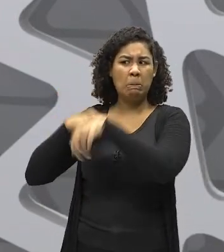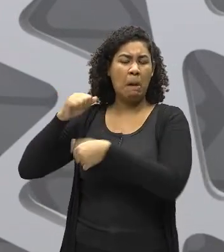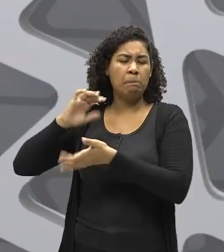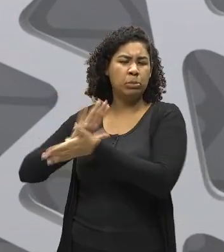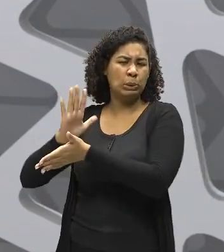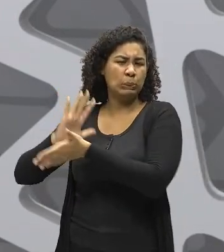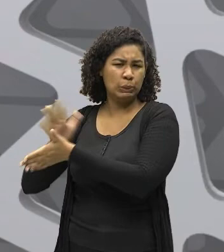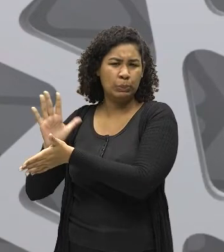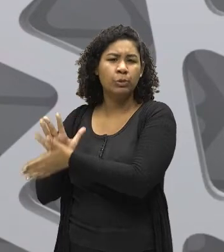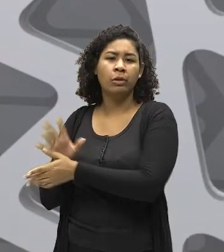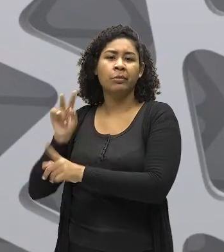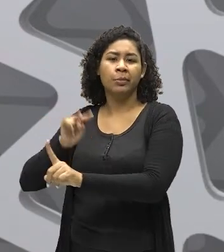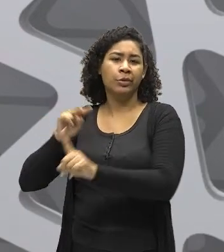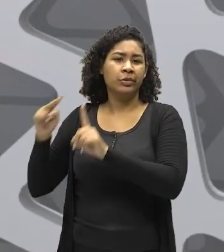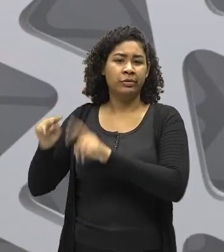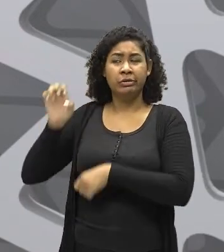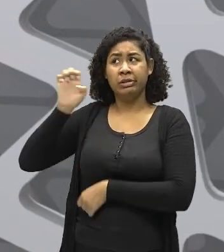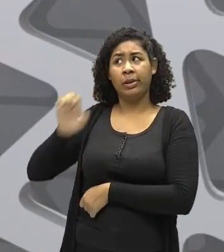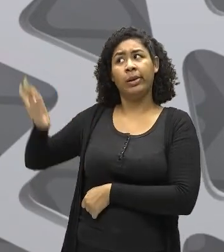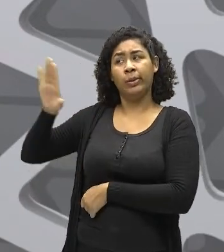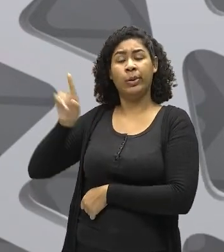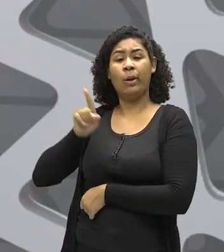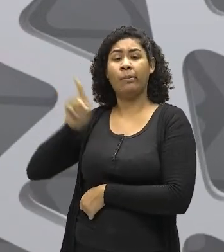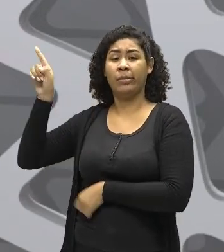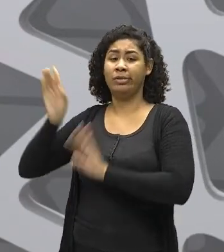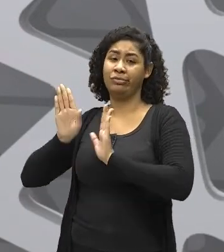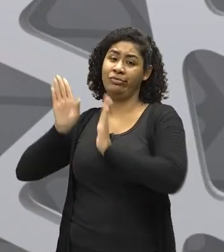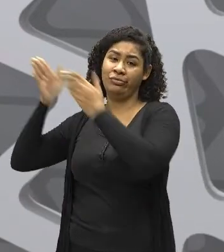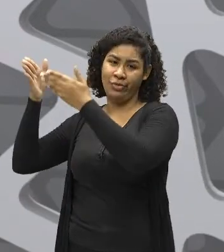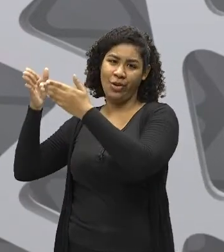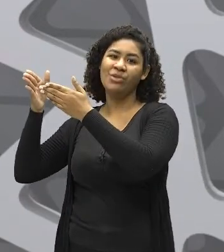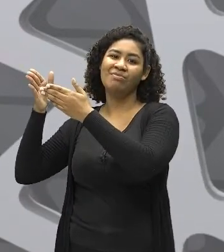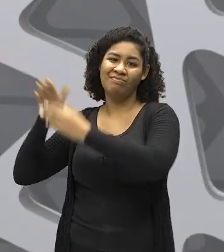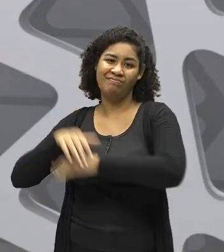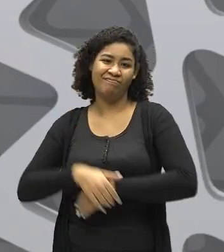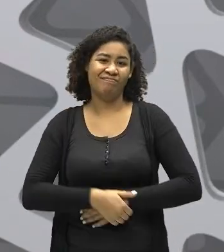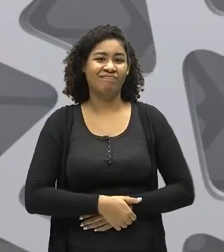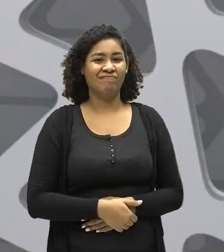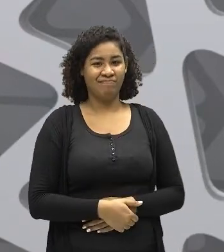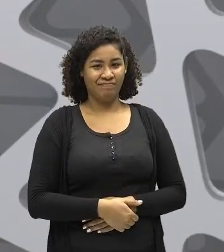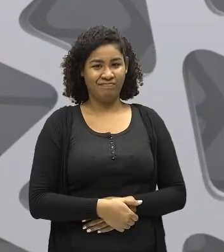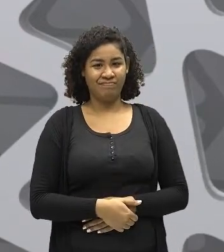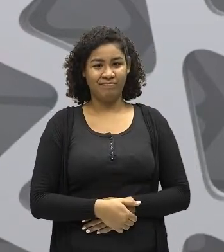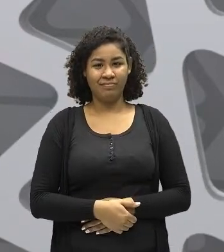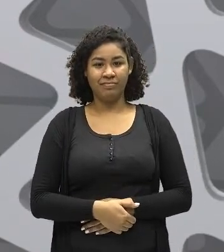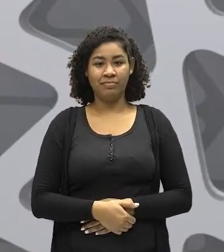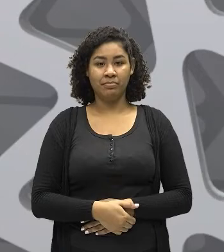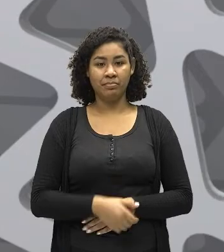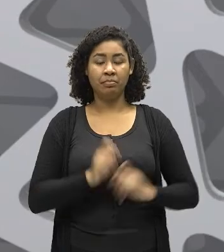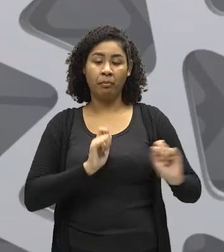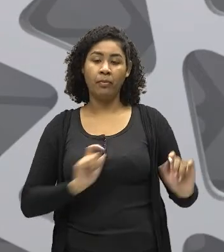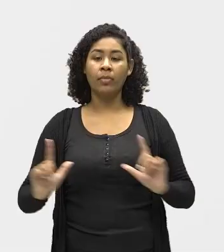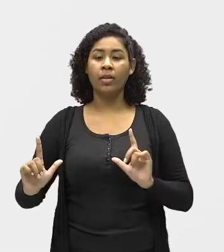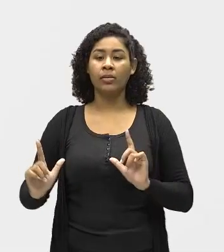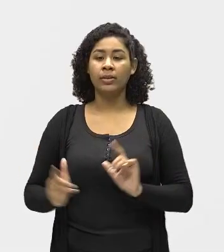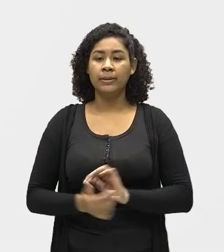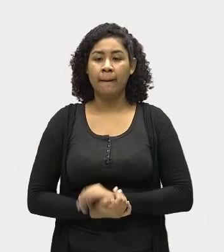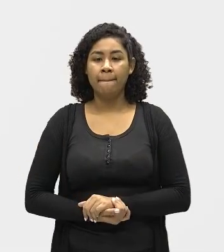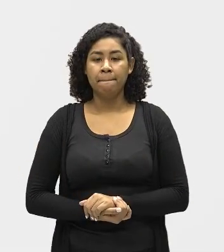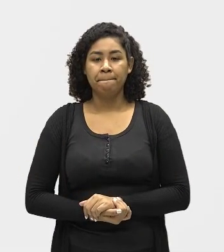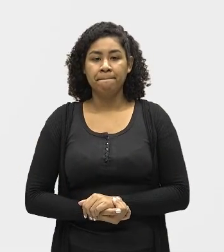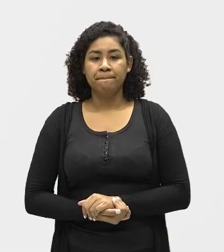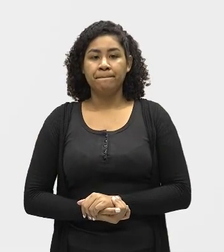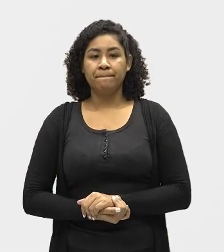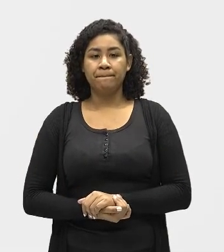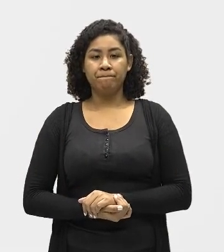com a visão etnocentrista e eurocentrista do colonizador. Vamos continuar a leitura. Mais